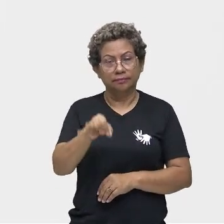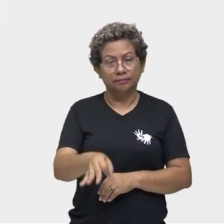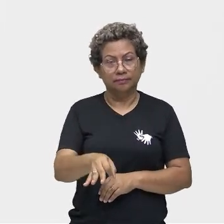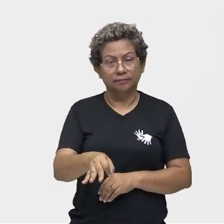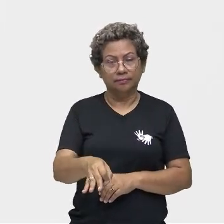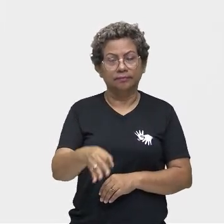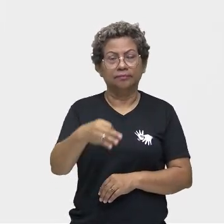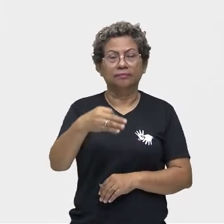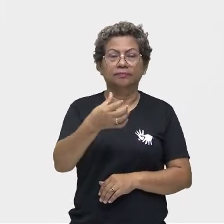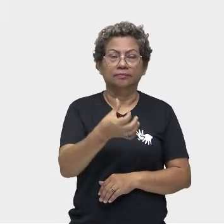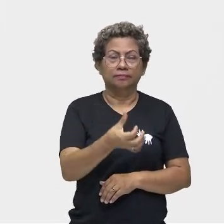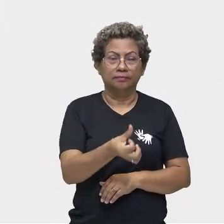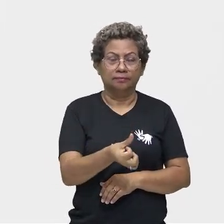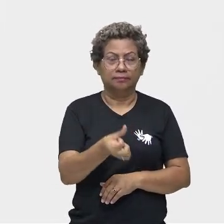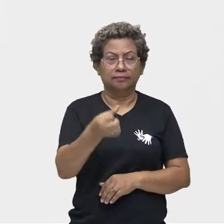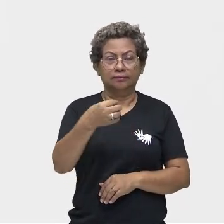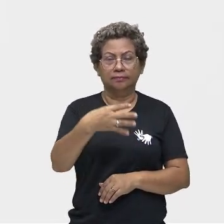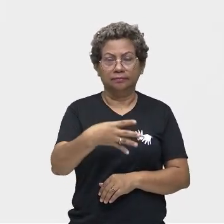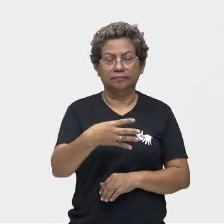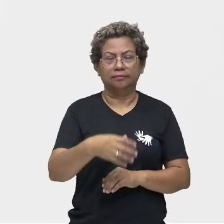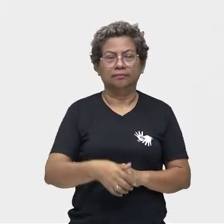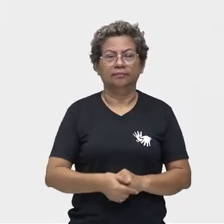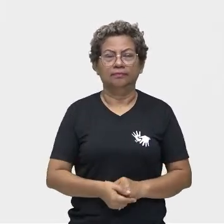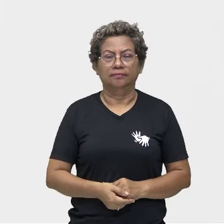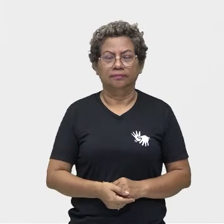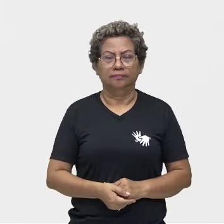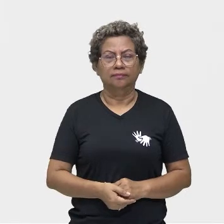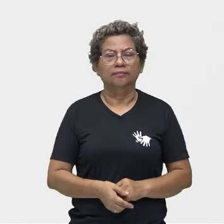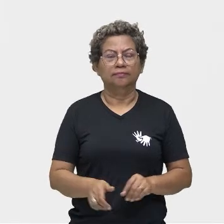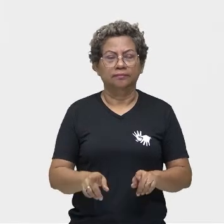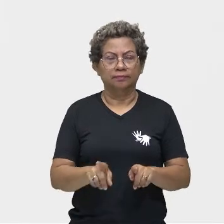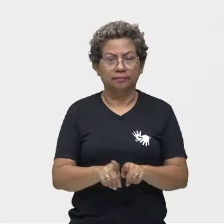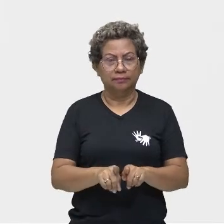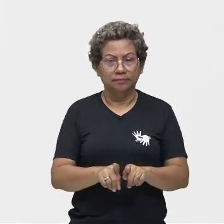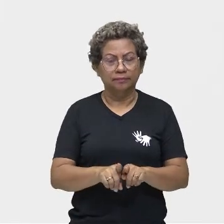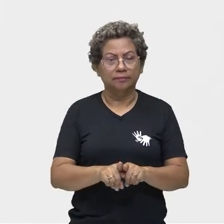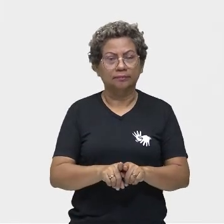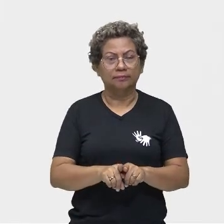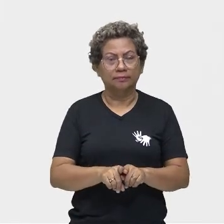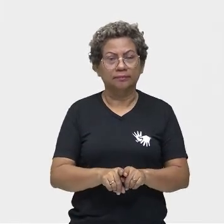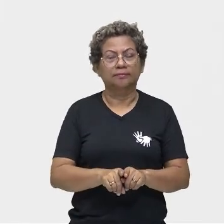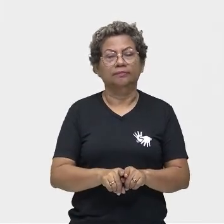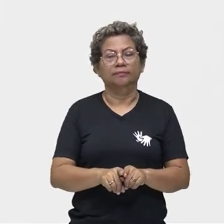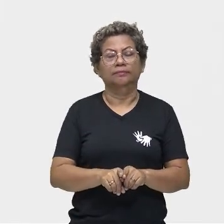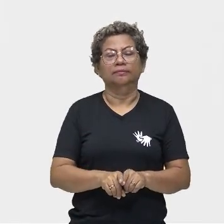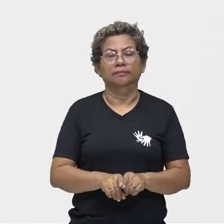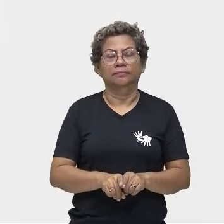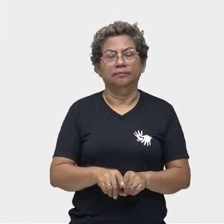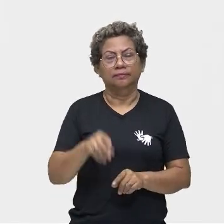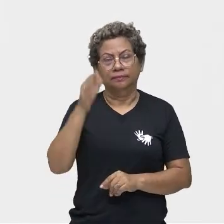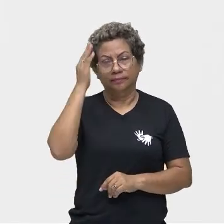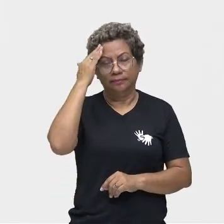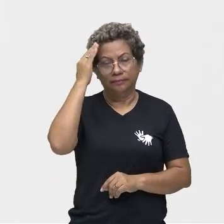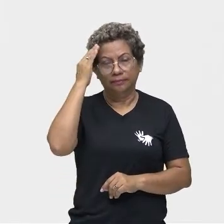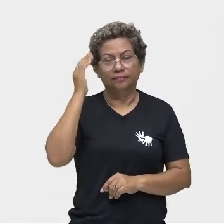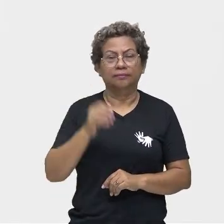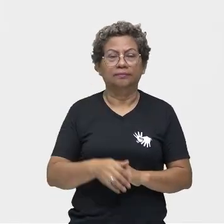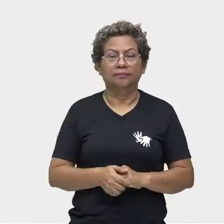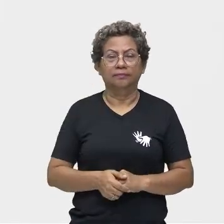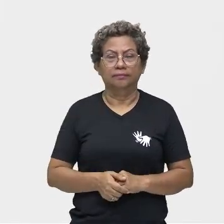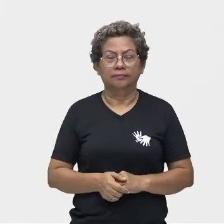racional exato. Nós sabemos que, pela propriedade dos radicais, né, se eu